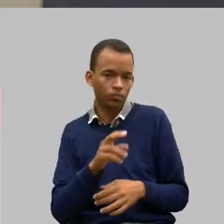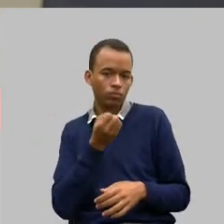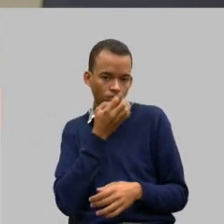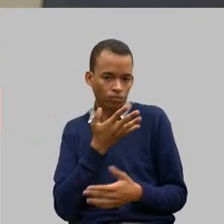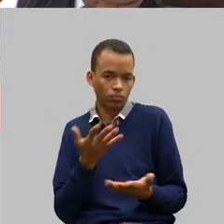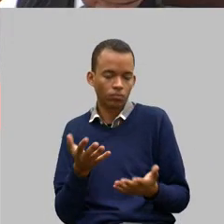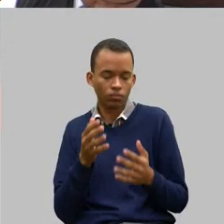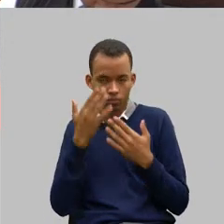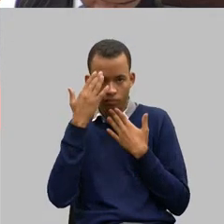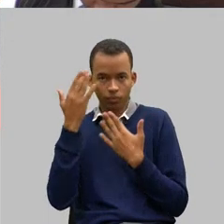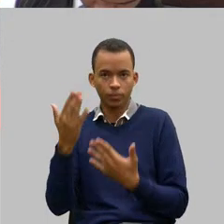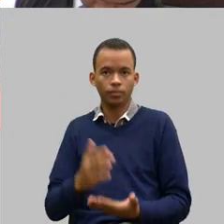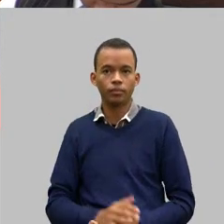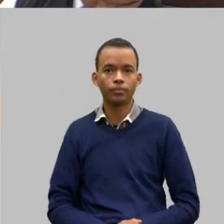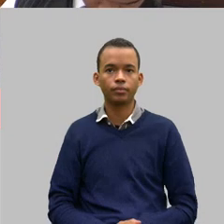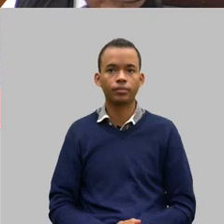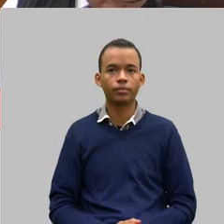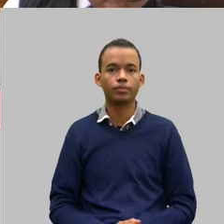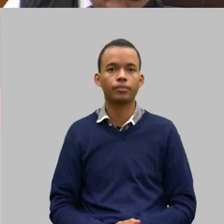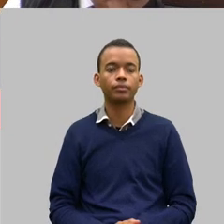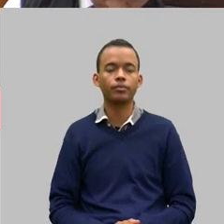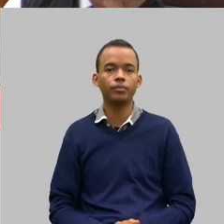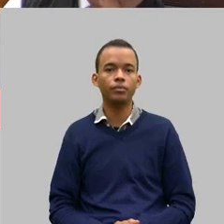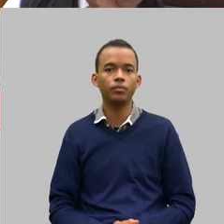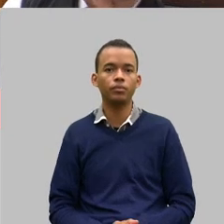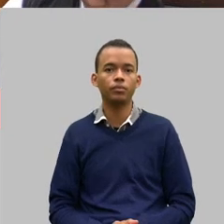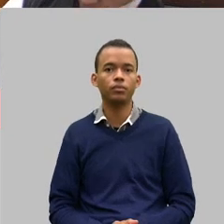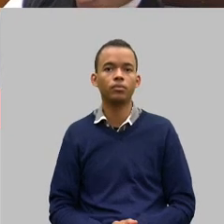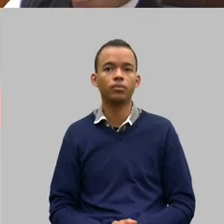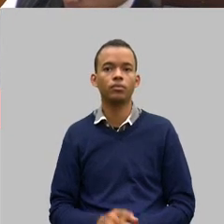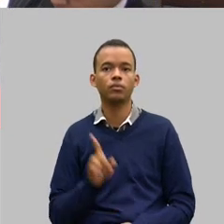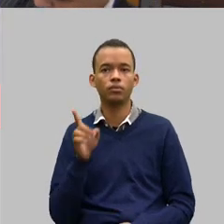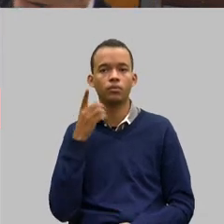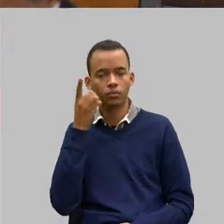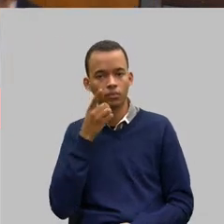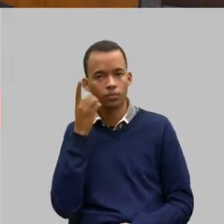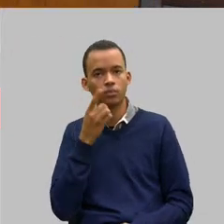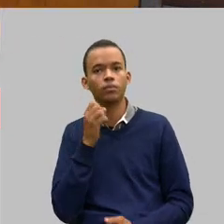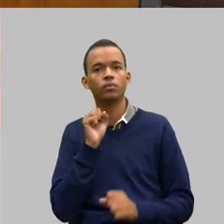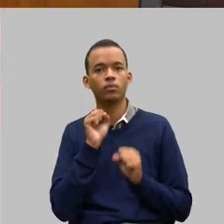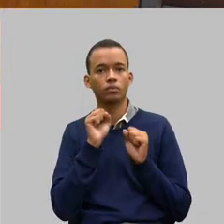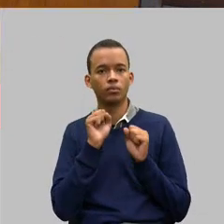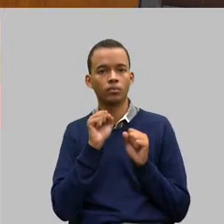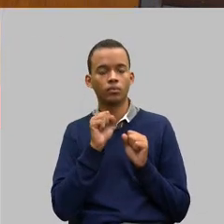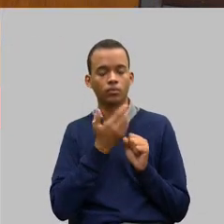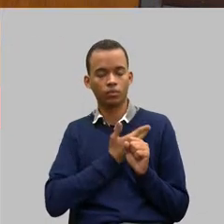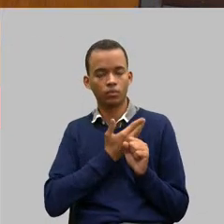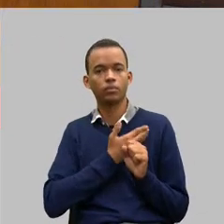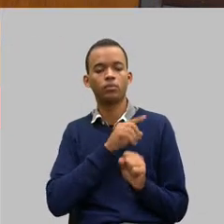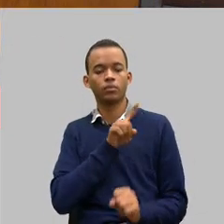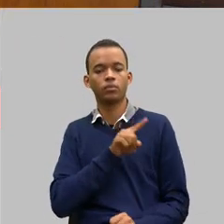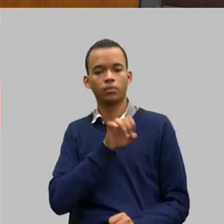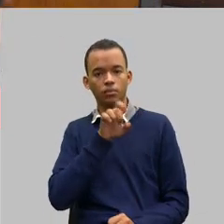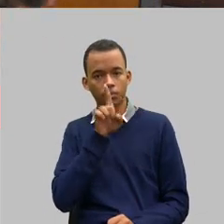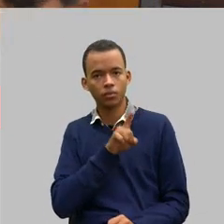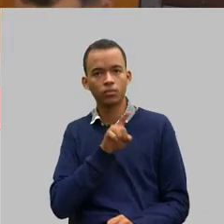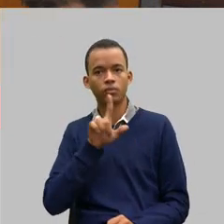aí eu passo a palavra para as considerações finais nosso querido amigo deputado Z zela